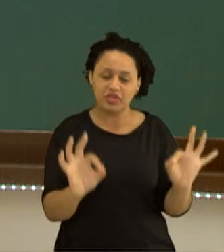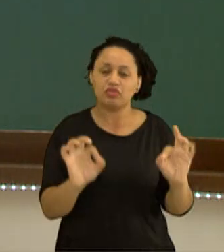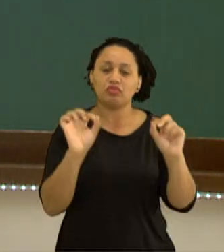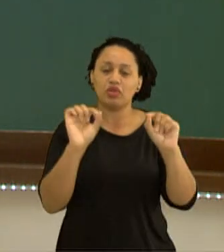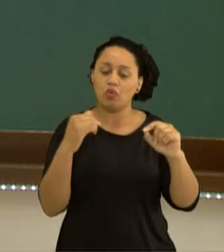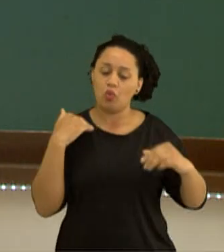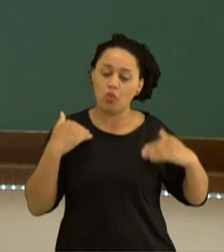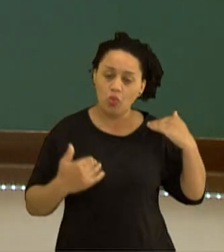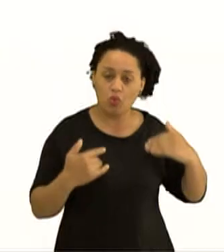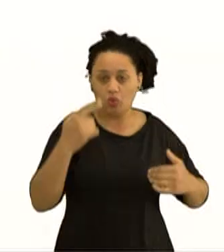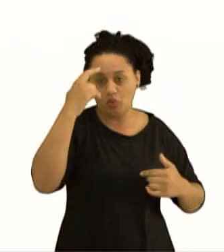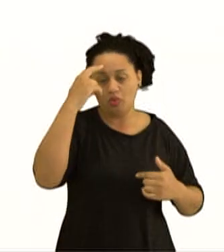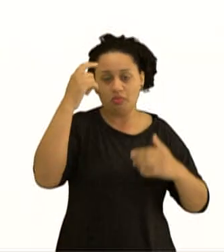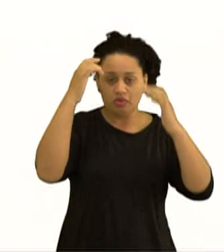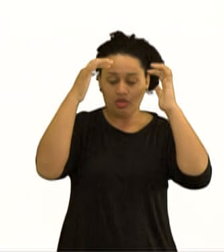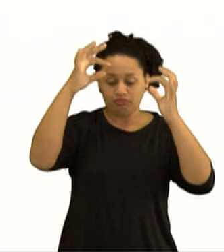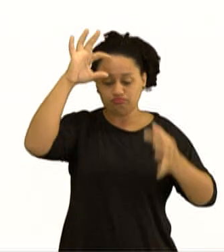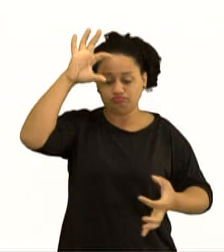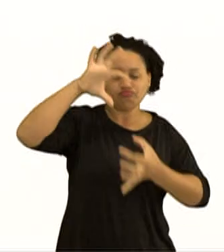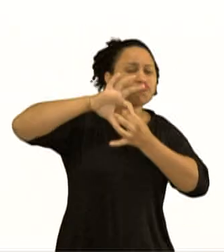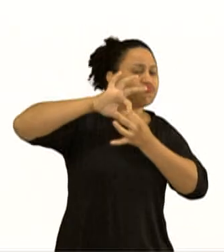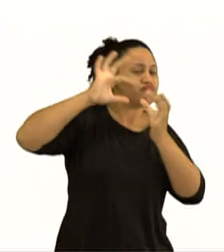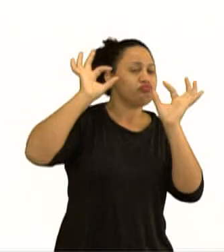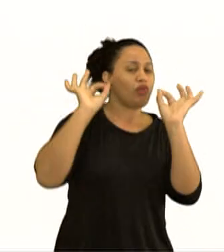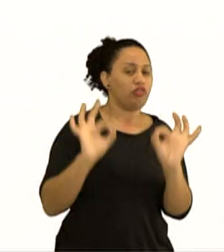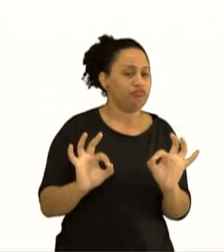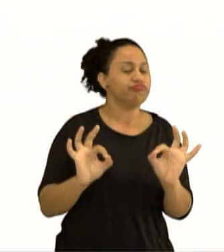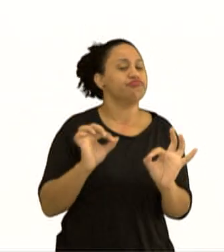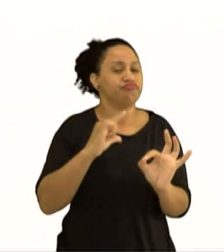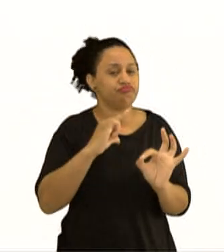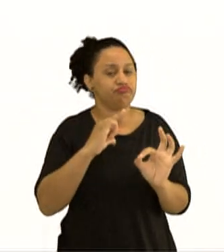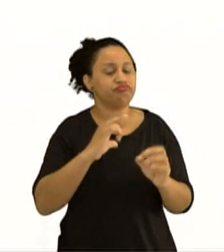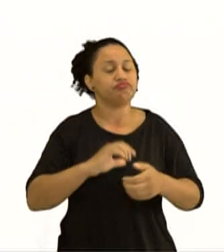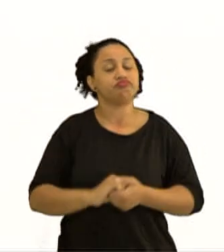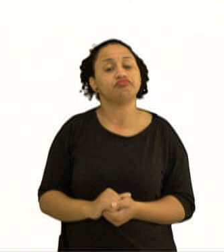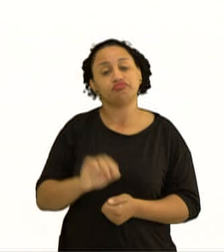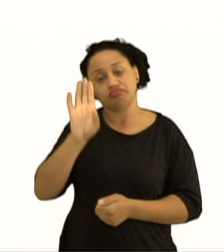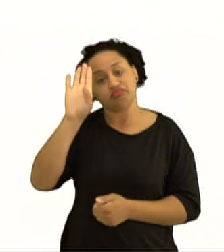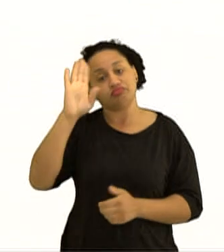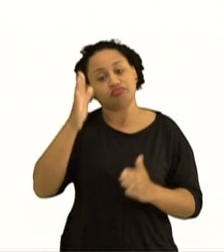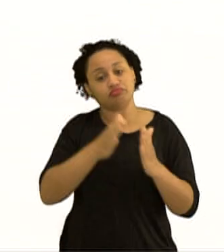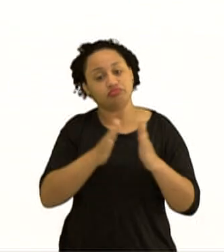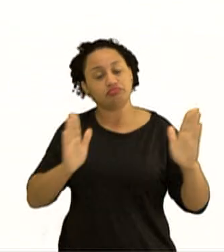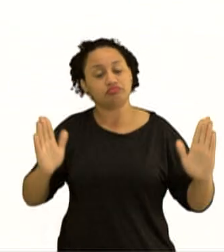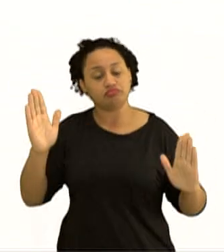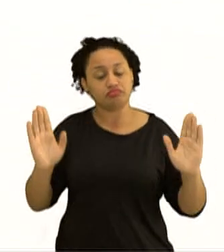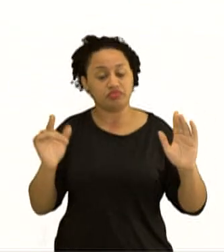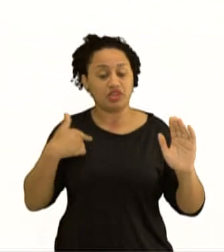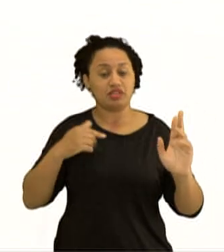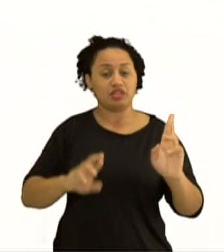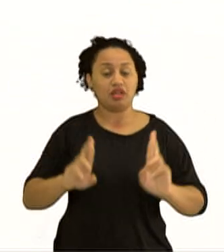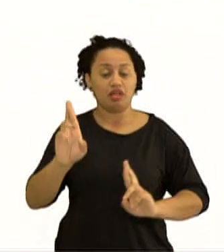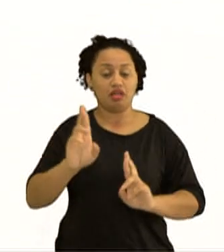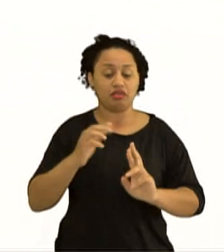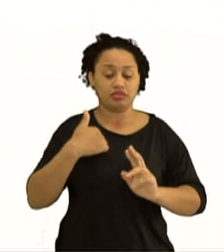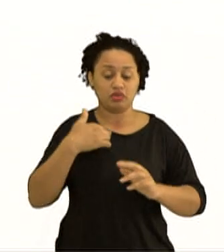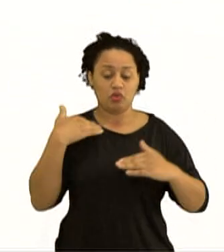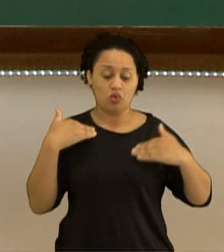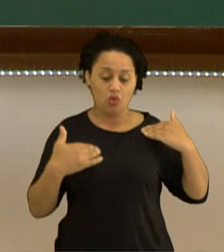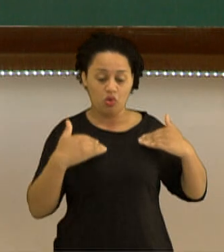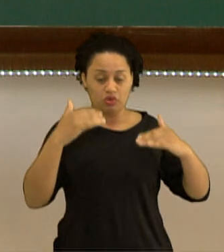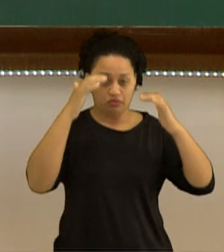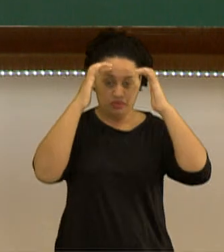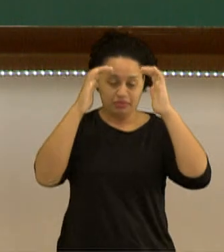corpo, principalmente por ser um período em que a relação entre corpo e mente era dada de maneira